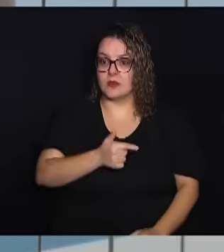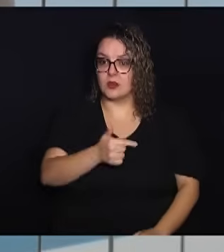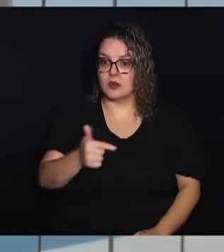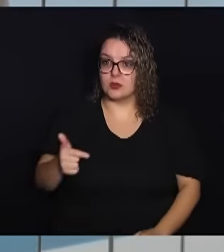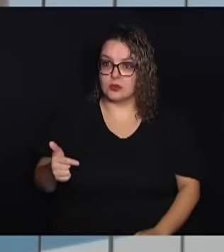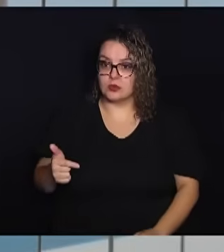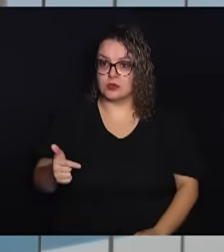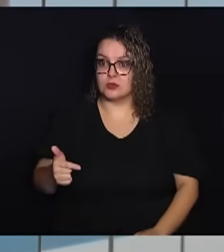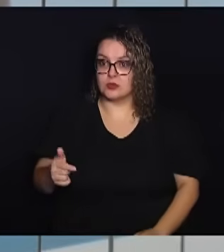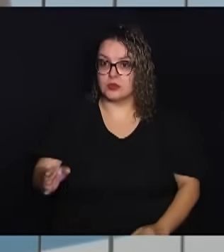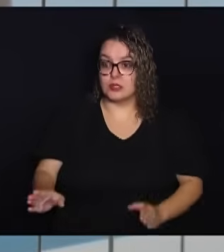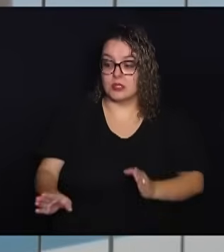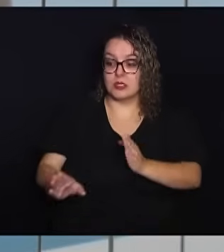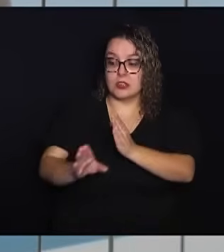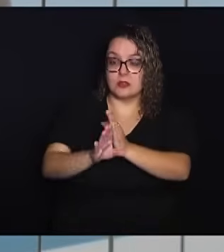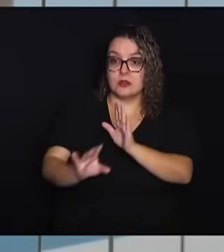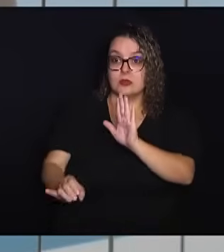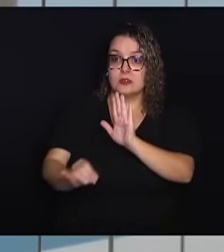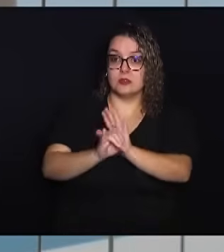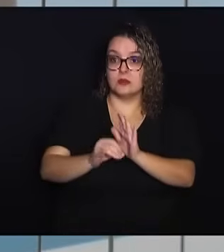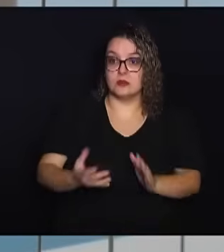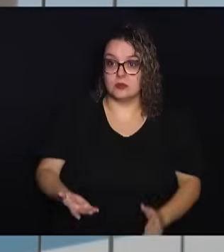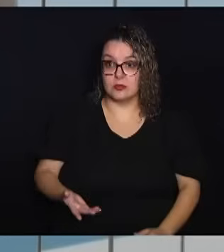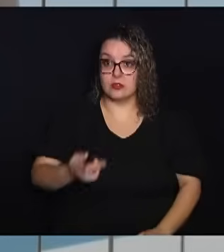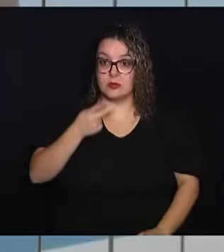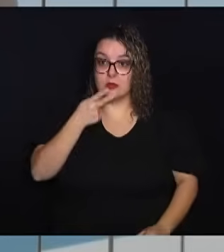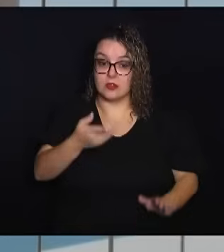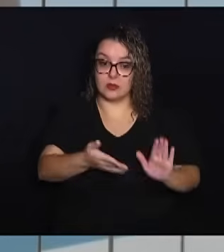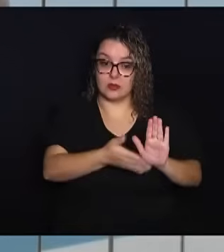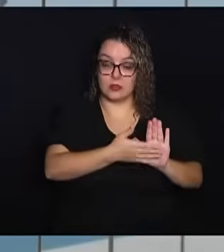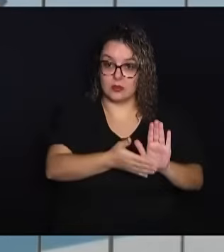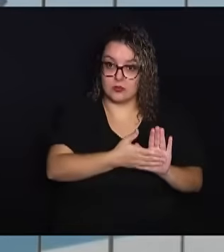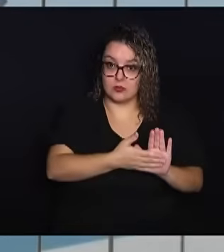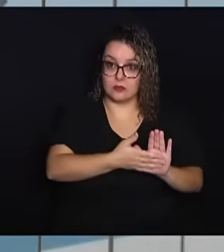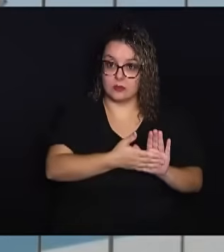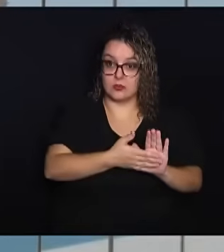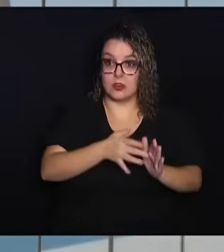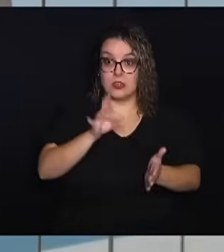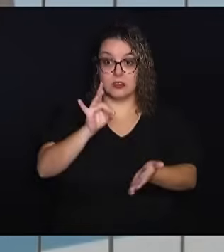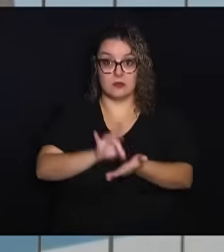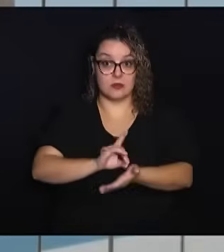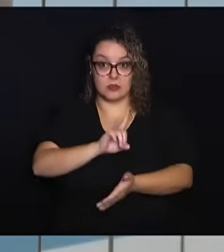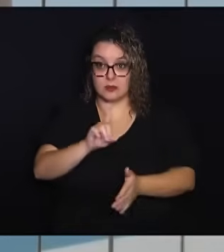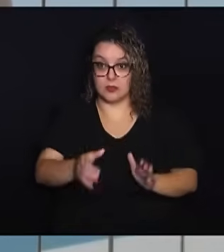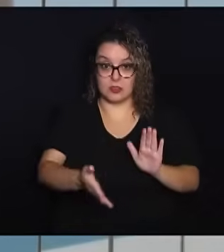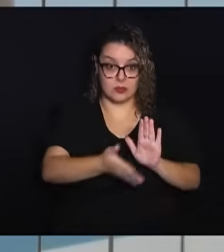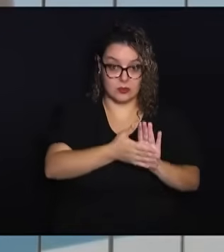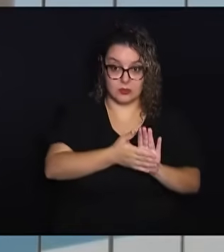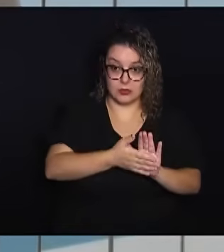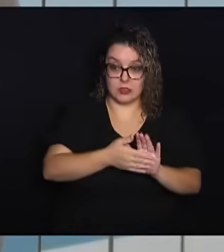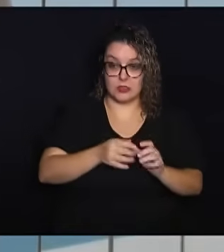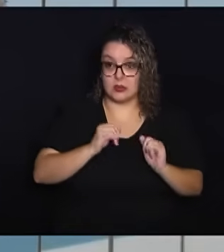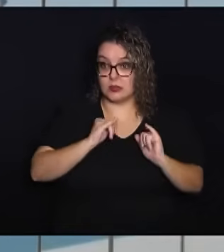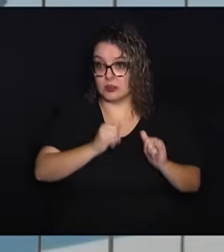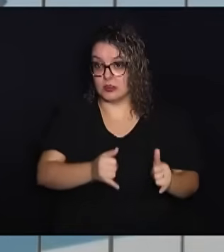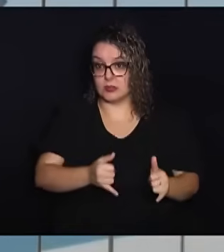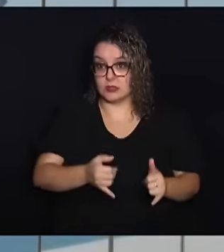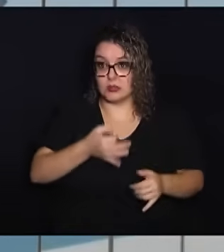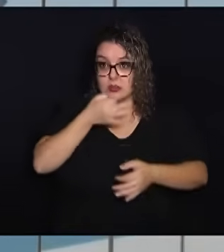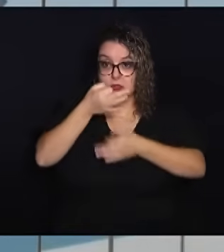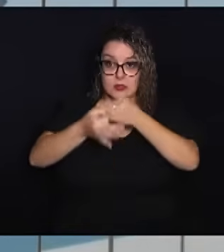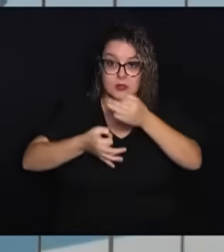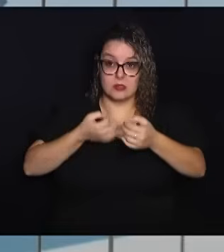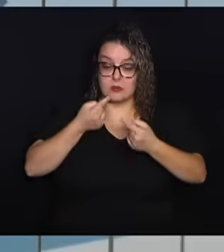aquela identidade, o que elas falavam que era um propósito, na verdade não era um propósito, elas desistiram por causa das críticas,